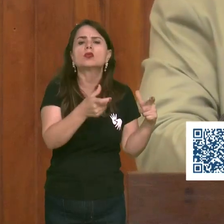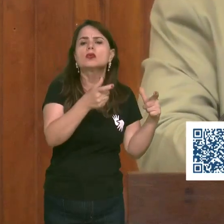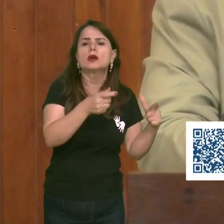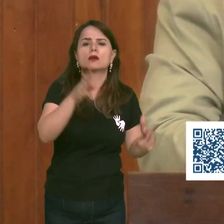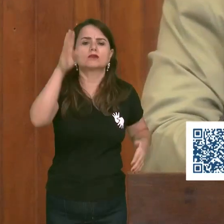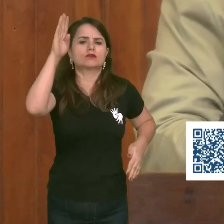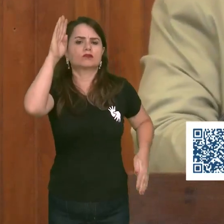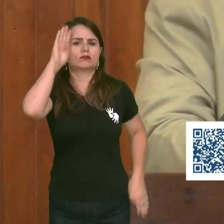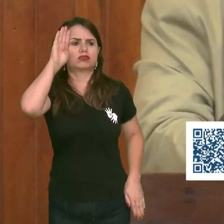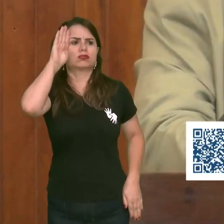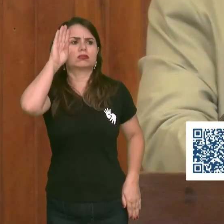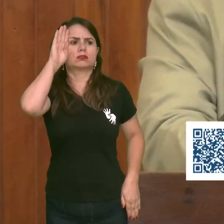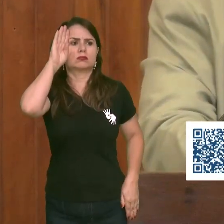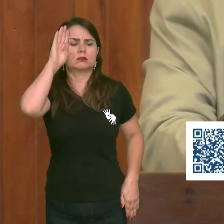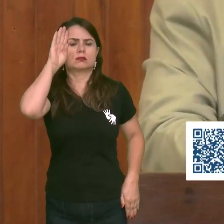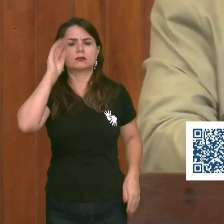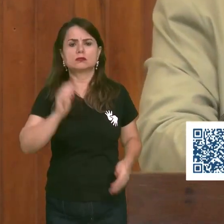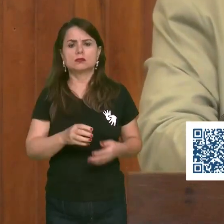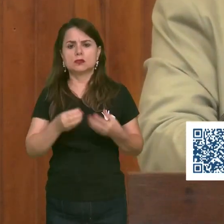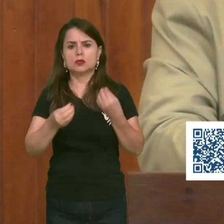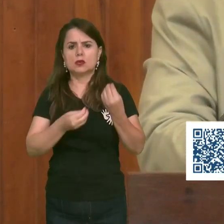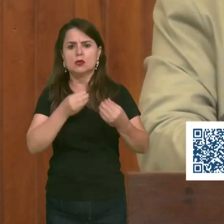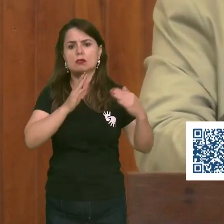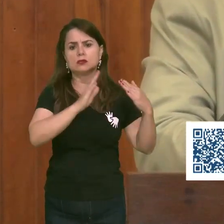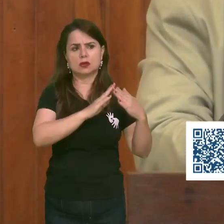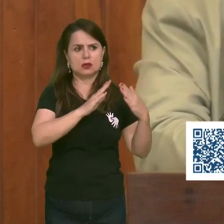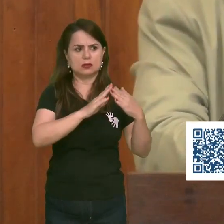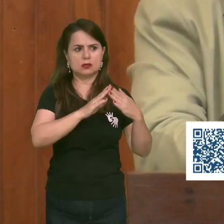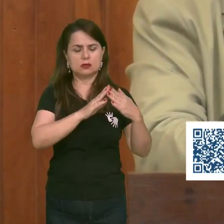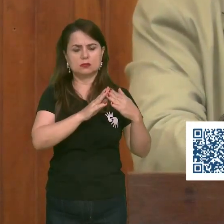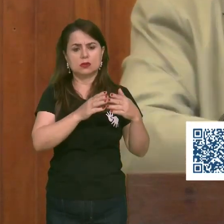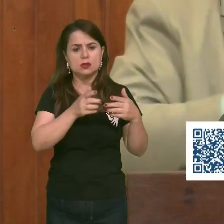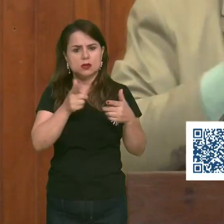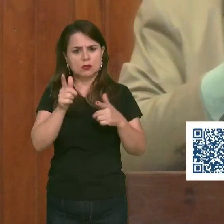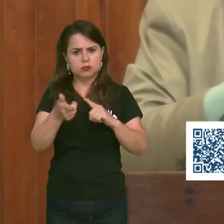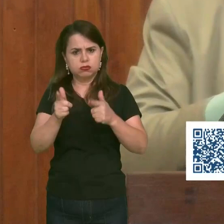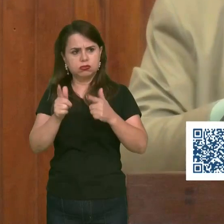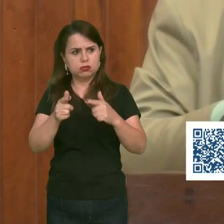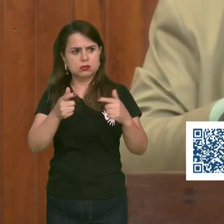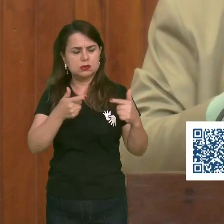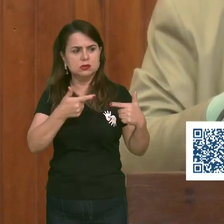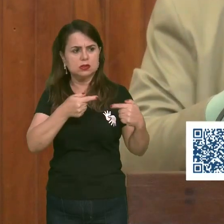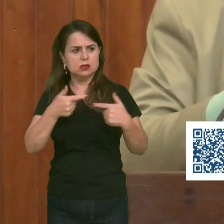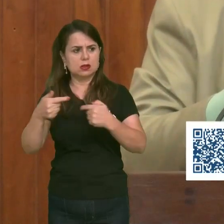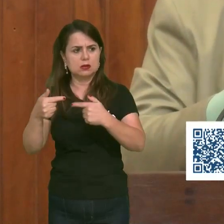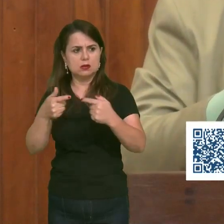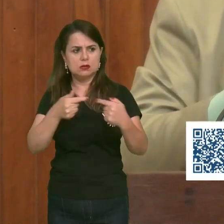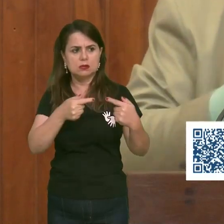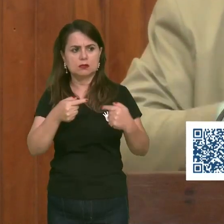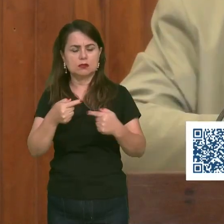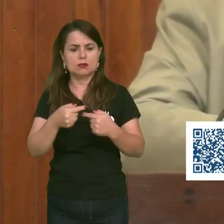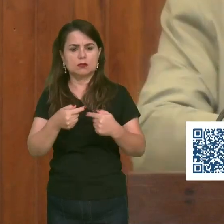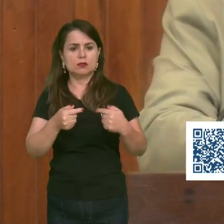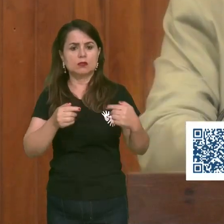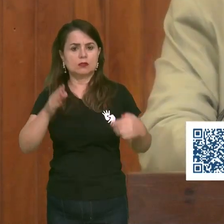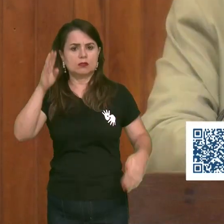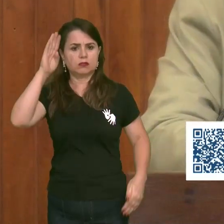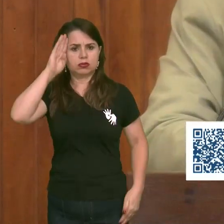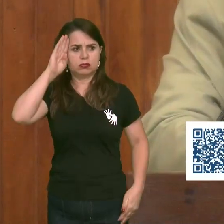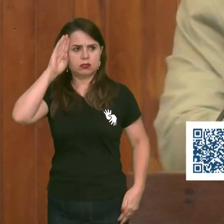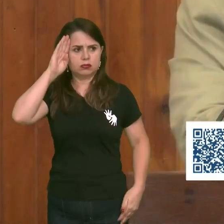eu tá certo já faz um bom tempo que eu servia prestei o serviço